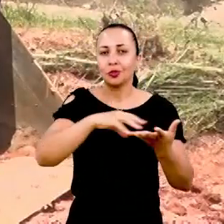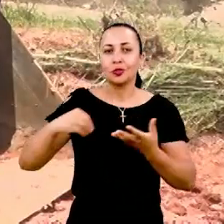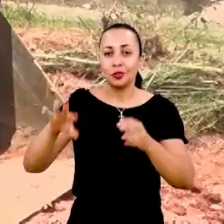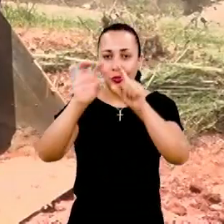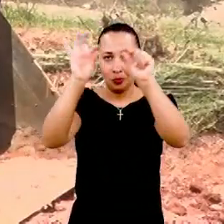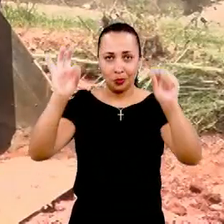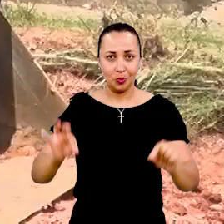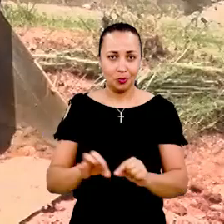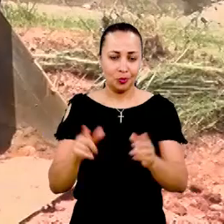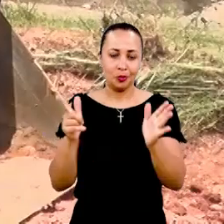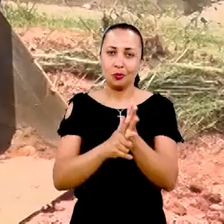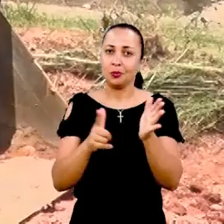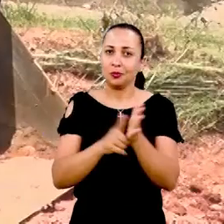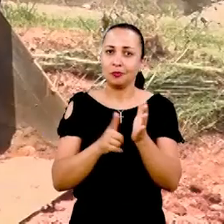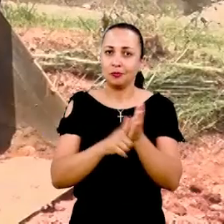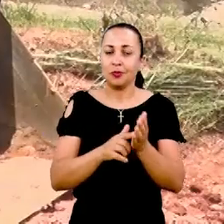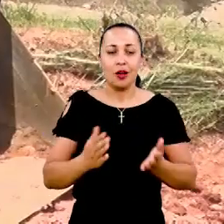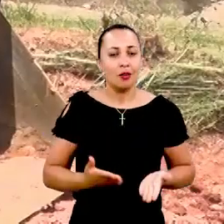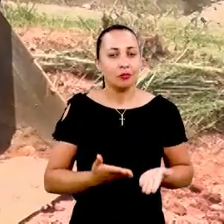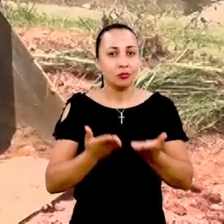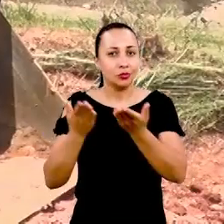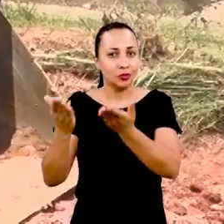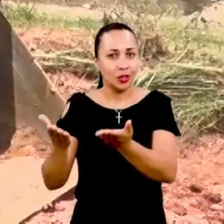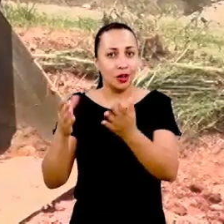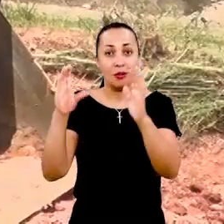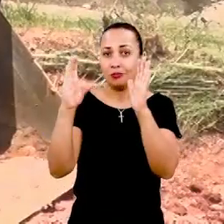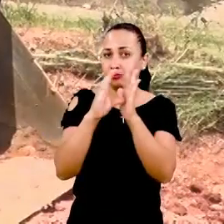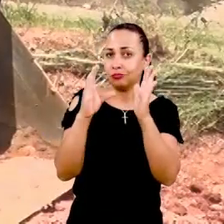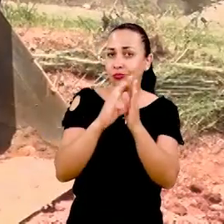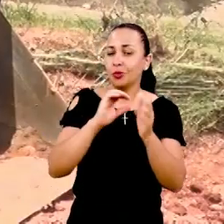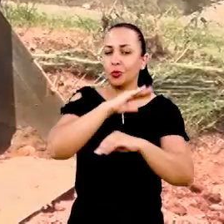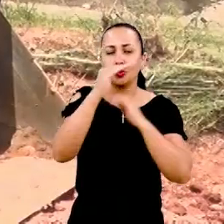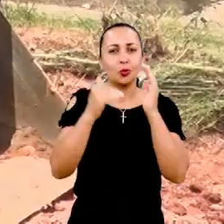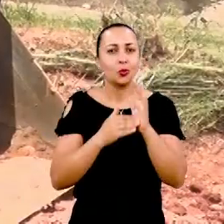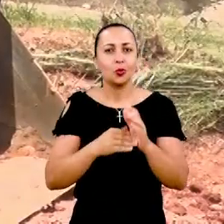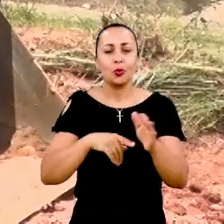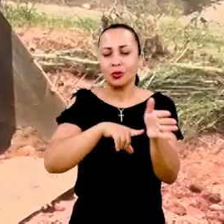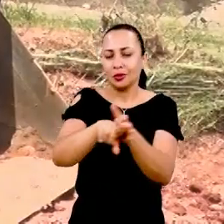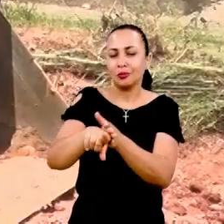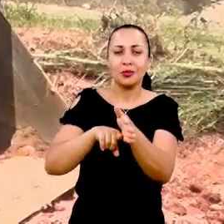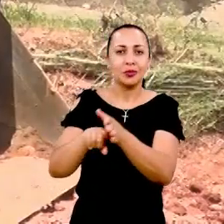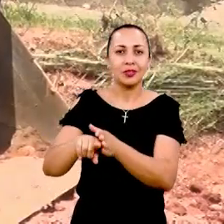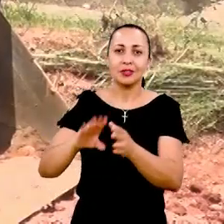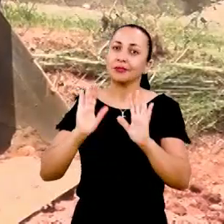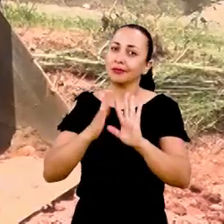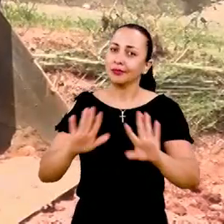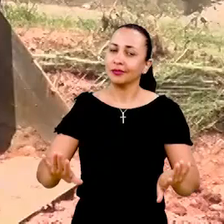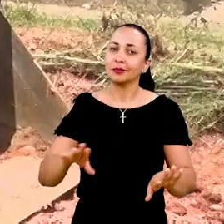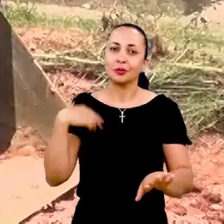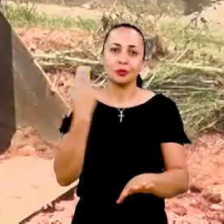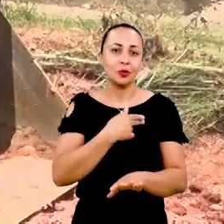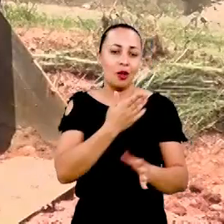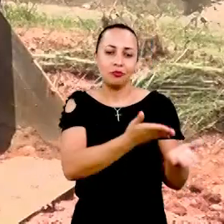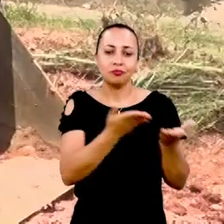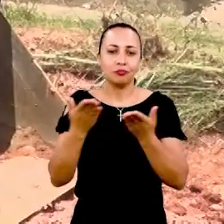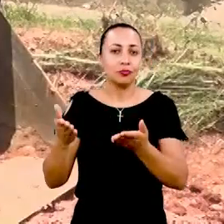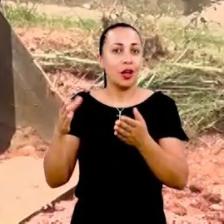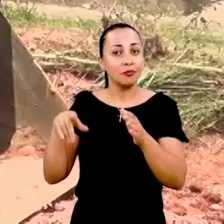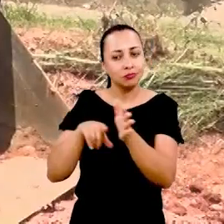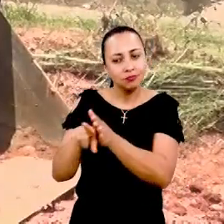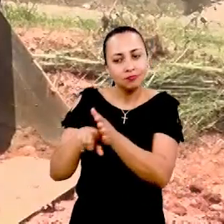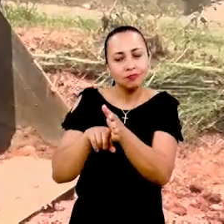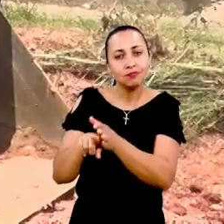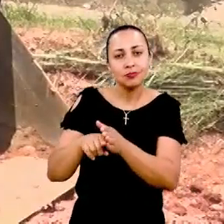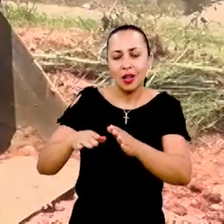tira o seu projeto do papel e ela entrega à comunidade tudo que ela pesquisa. Então, a gente vem